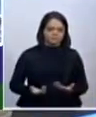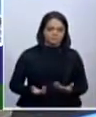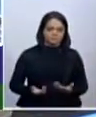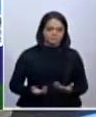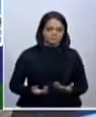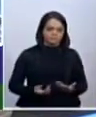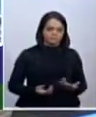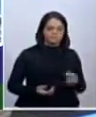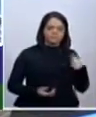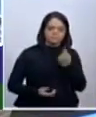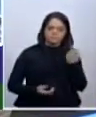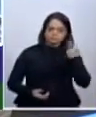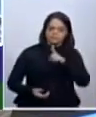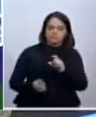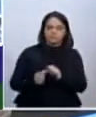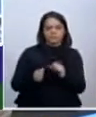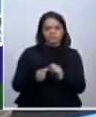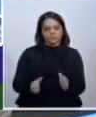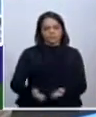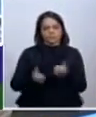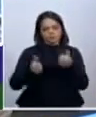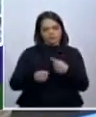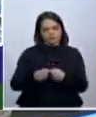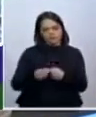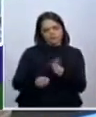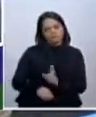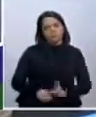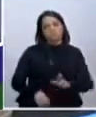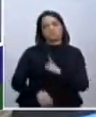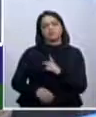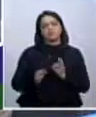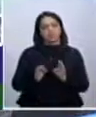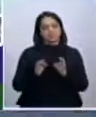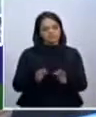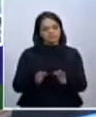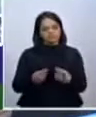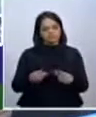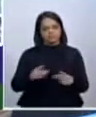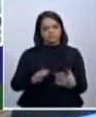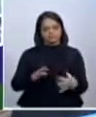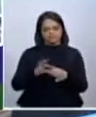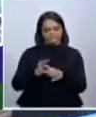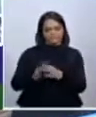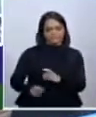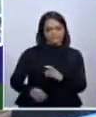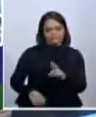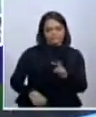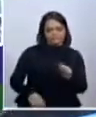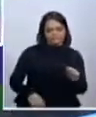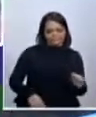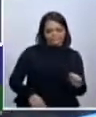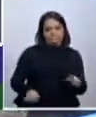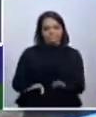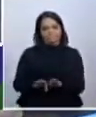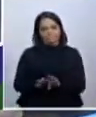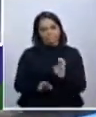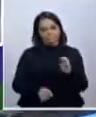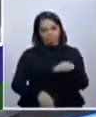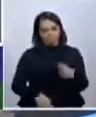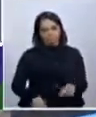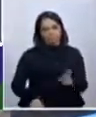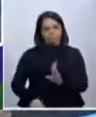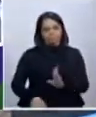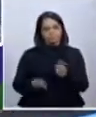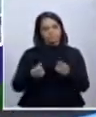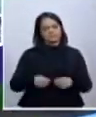para que a gente possa fazer o melhor para a cidade de Belém. Eu tenho certeza que essa parceria CREA, Câmara Municipal, ela deveria ter